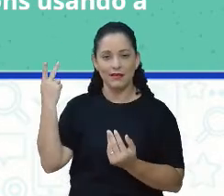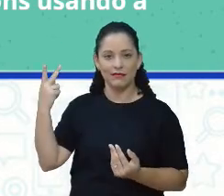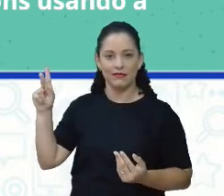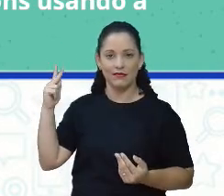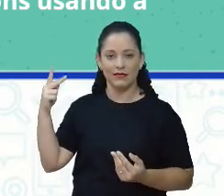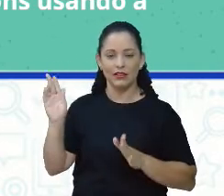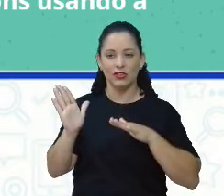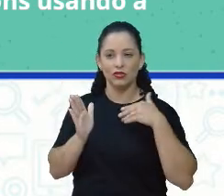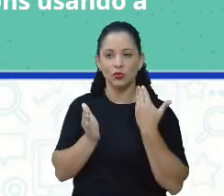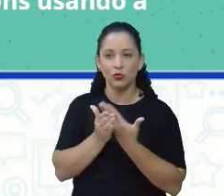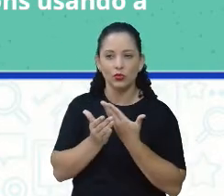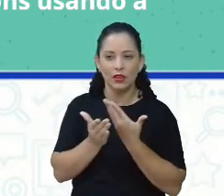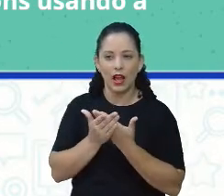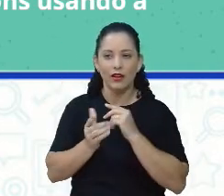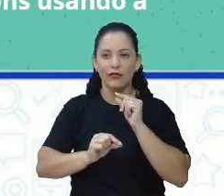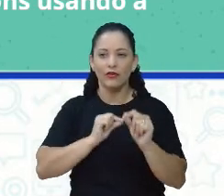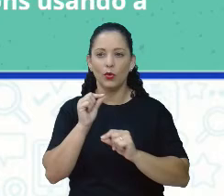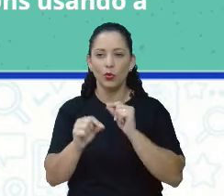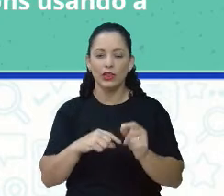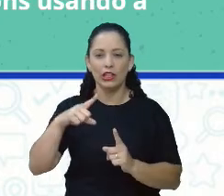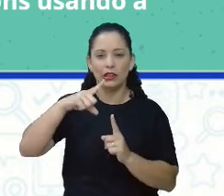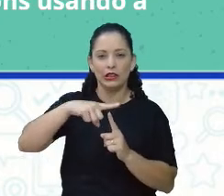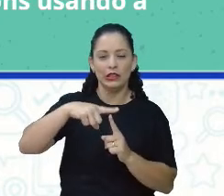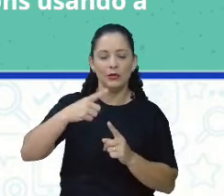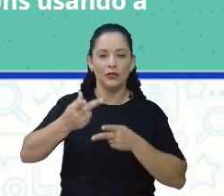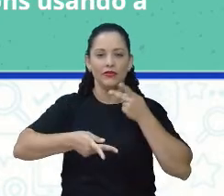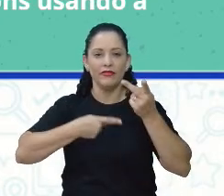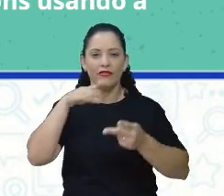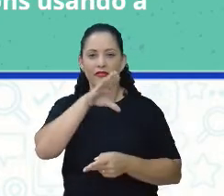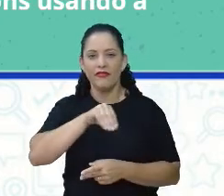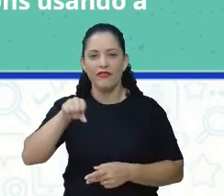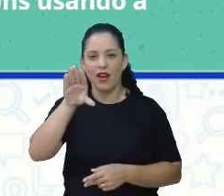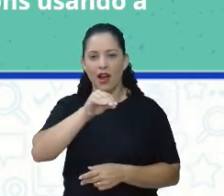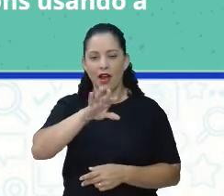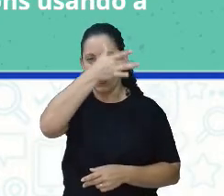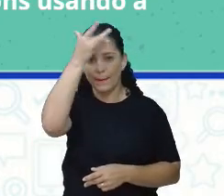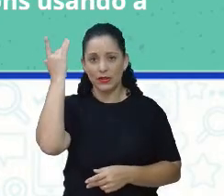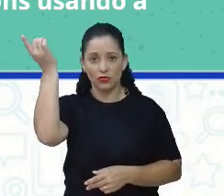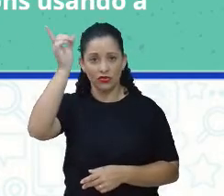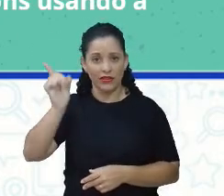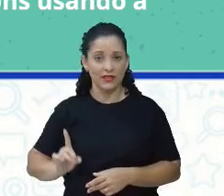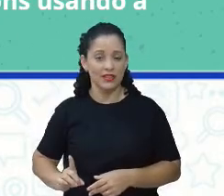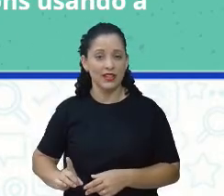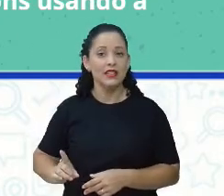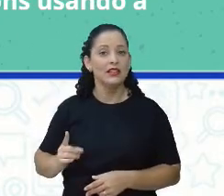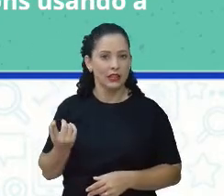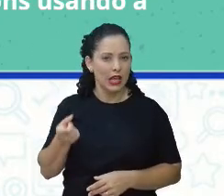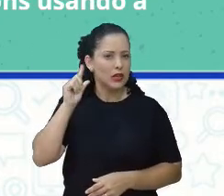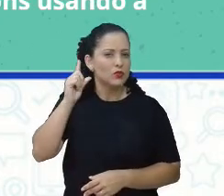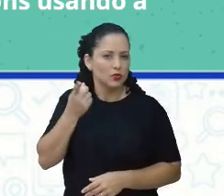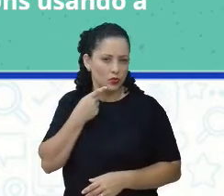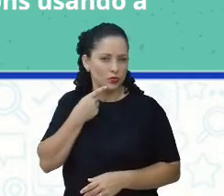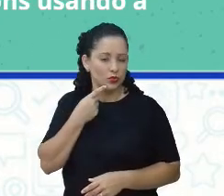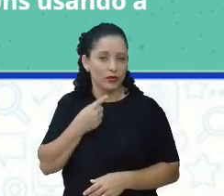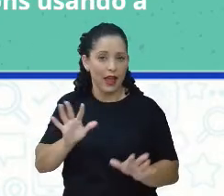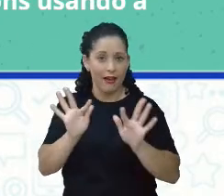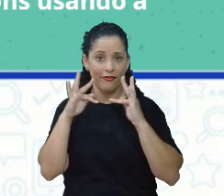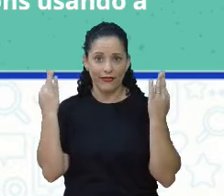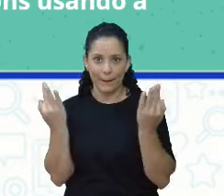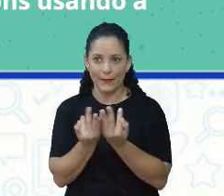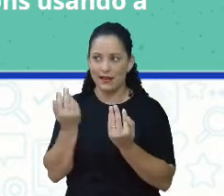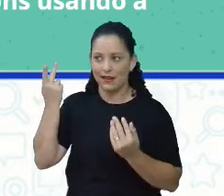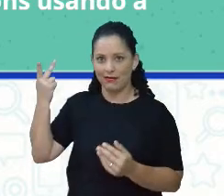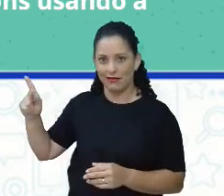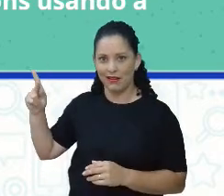correções de fala e no treinamento de pessoas portadoras de deficiência auditiva. Então, a família do Graham Bell